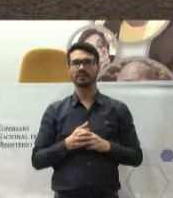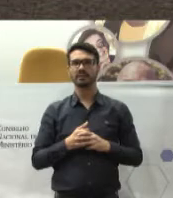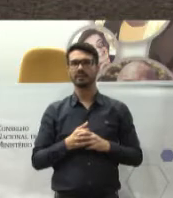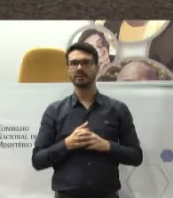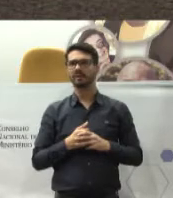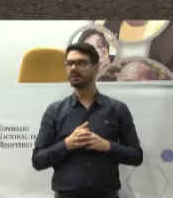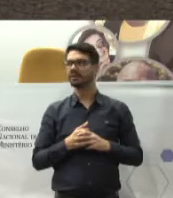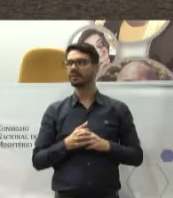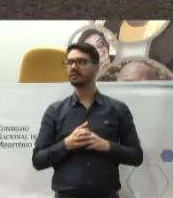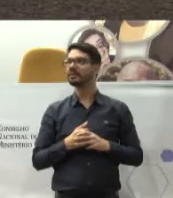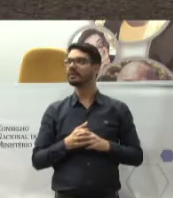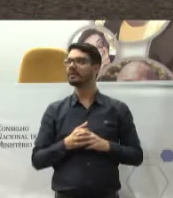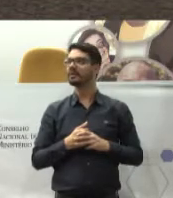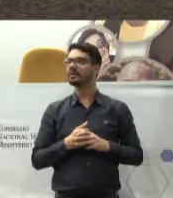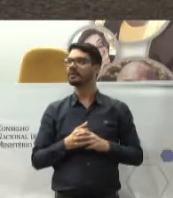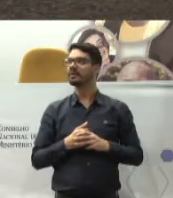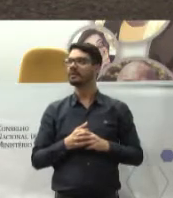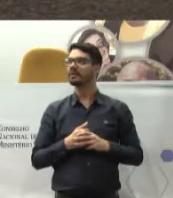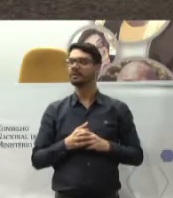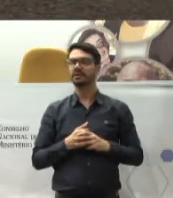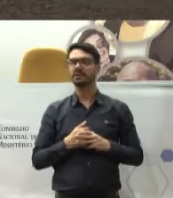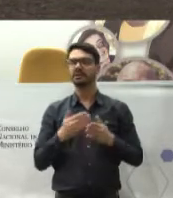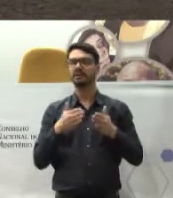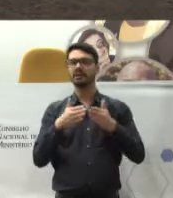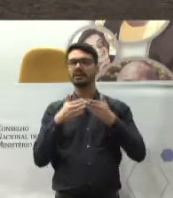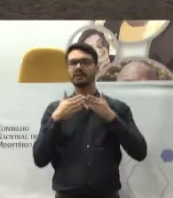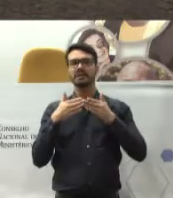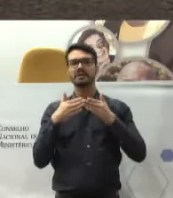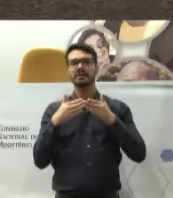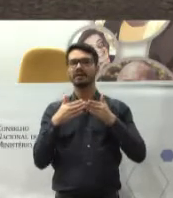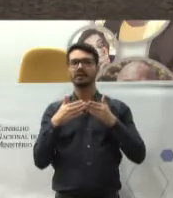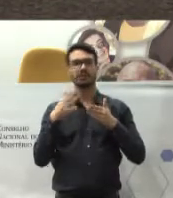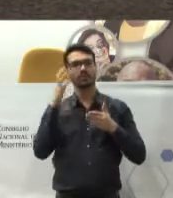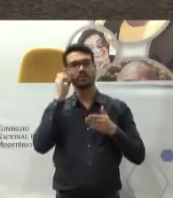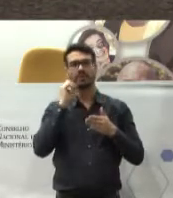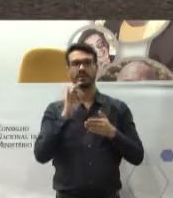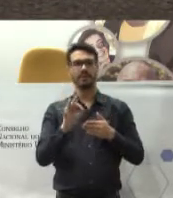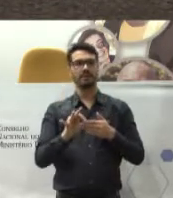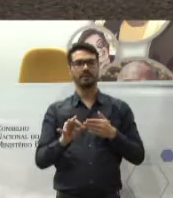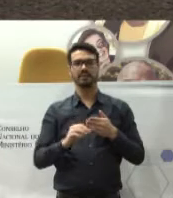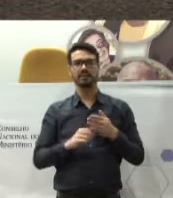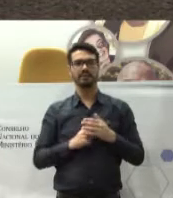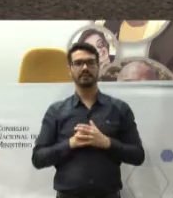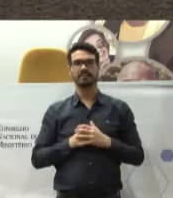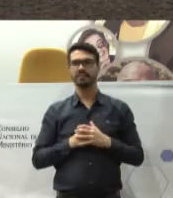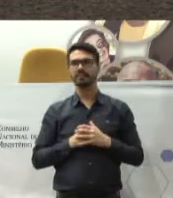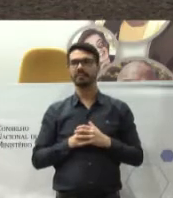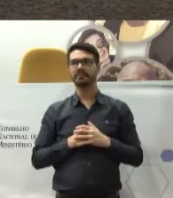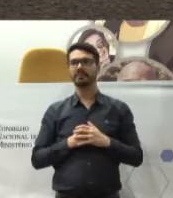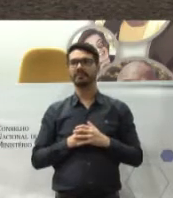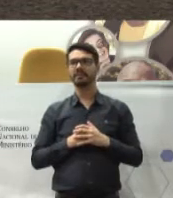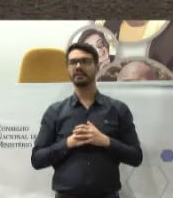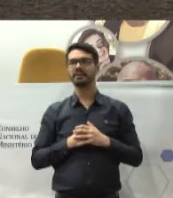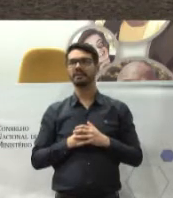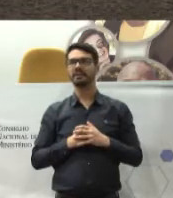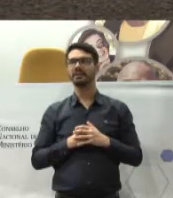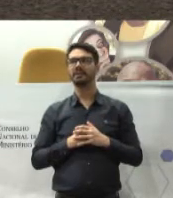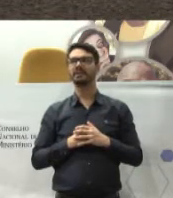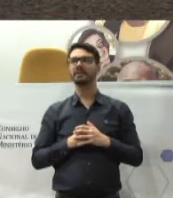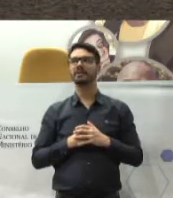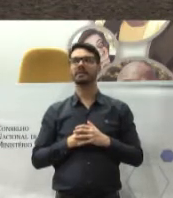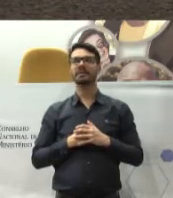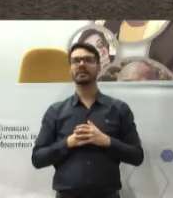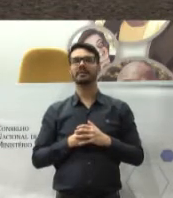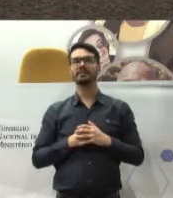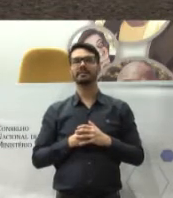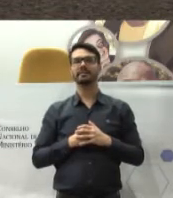nesse momento, e peço licença para assim fazê-lo, de registrar uma saudação muito carinhosa aos